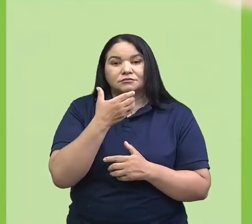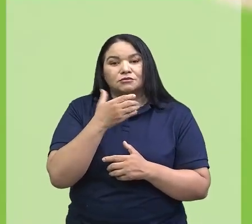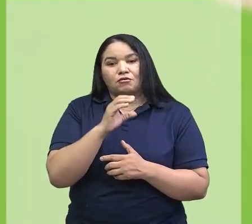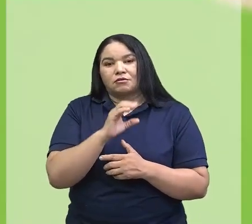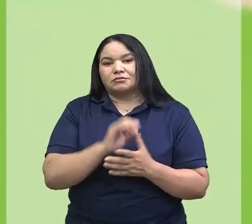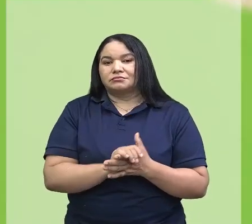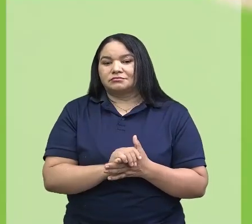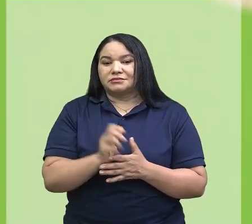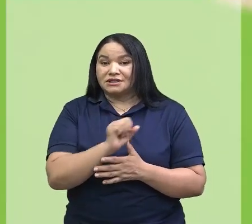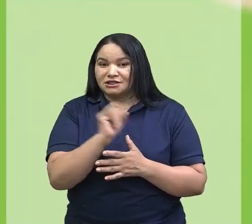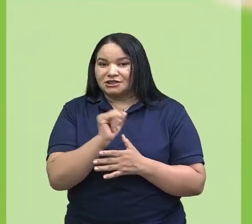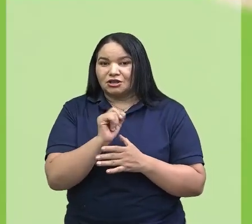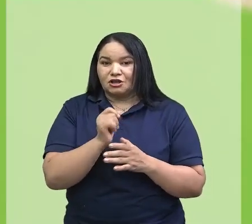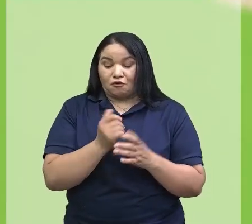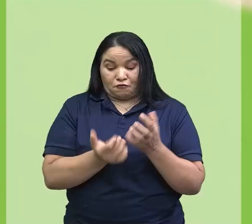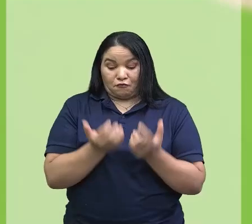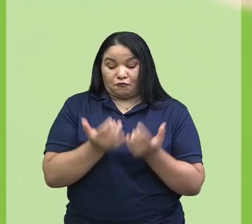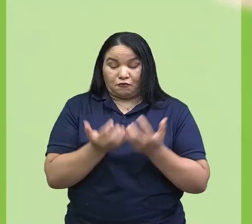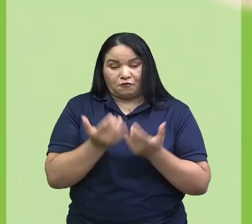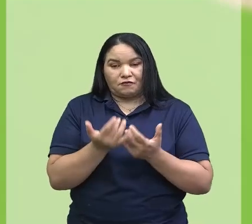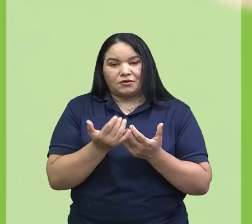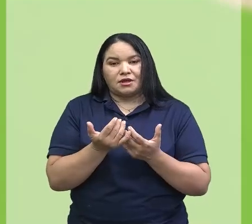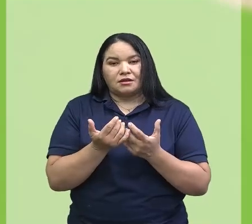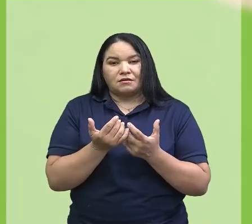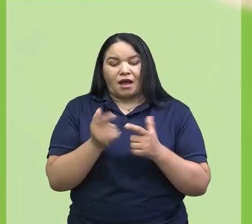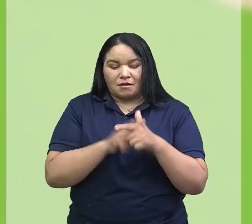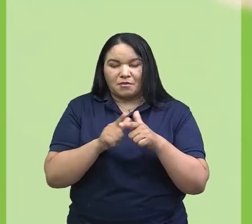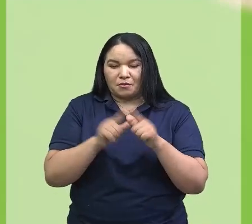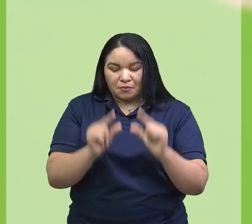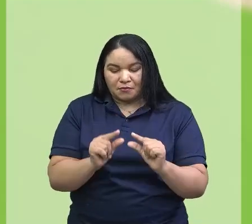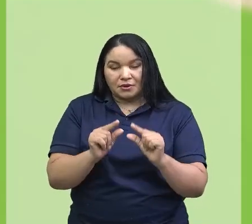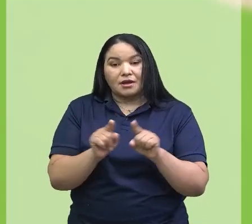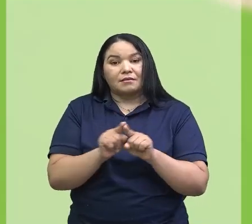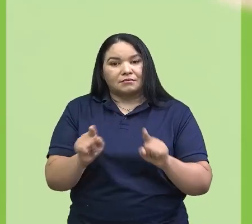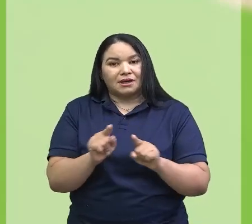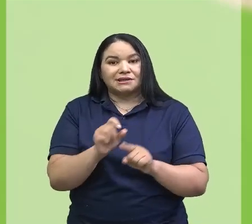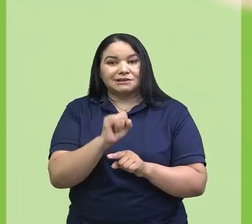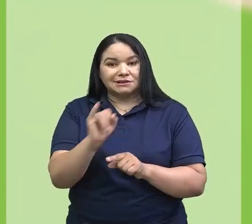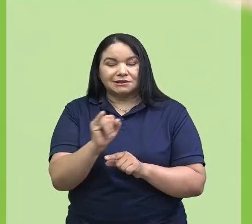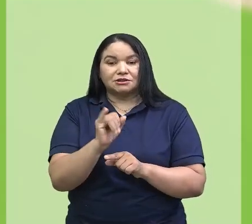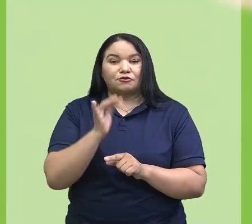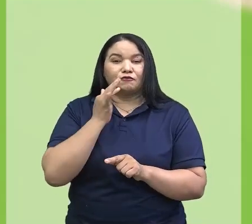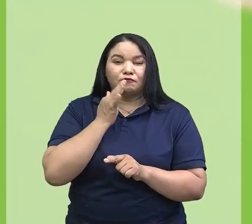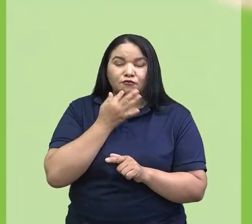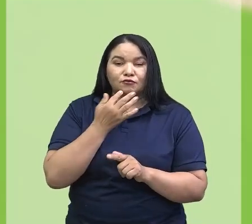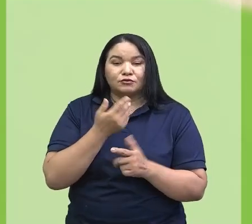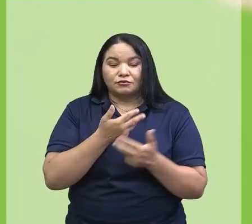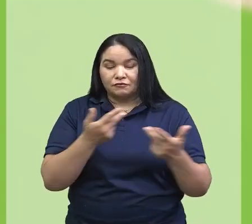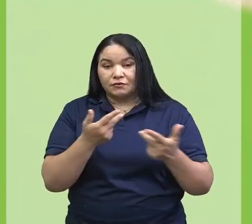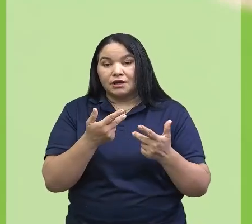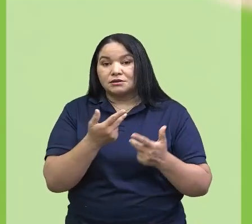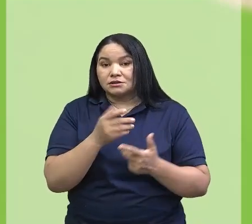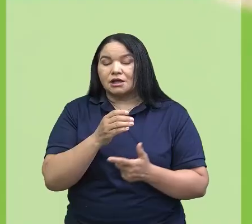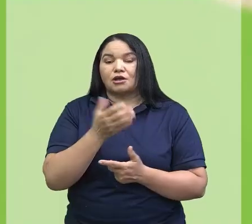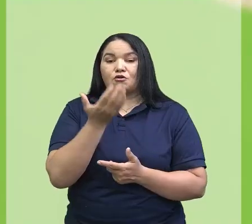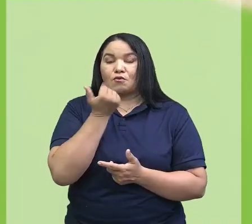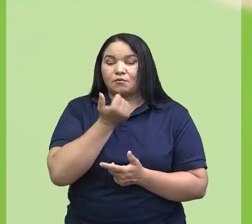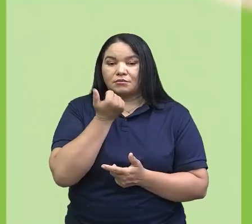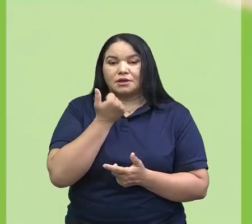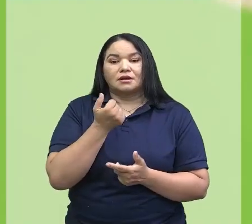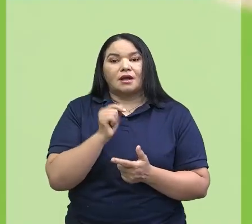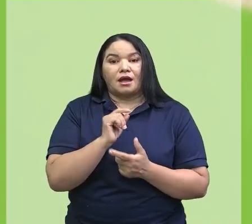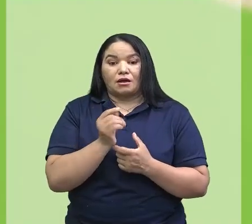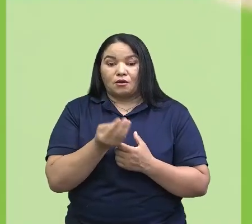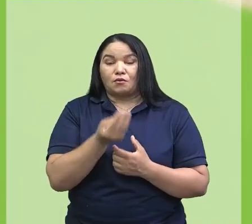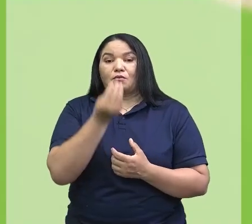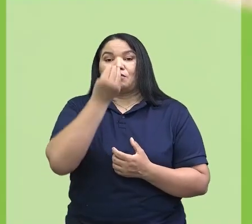aí o problema era um pouquinho menor, né? Mas são consumidos crus, você pode estar ingerindo ali esses micro-organismos. E aí a ameba ela